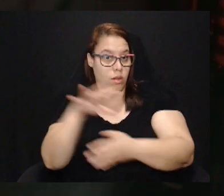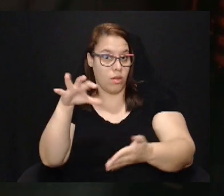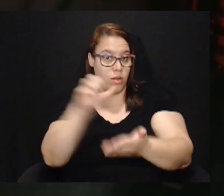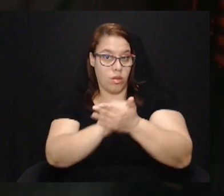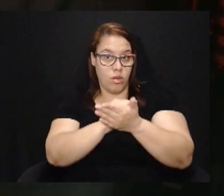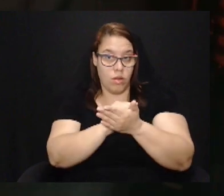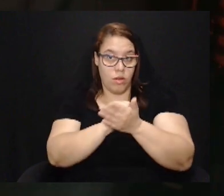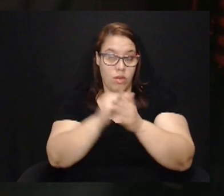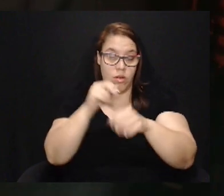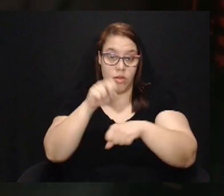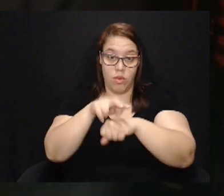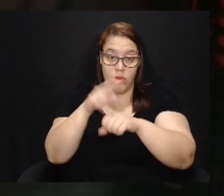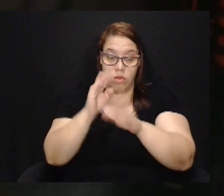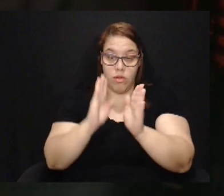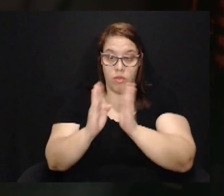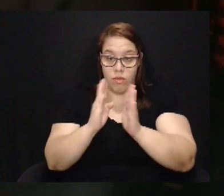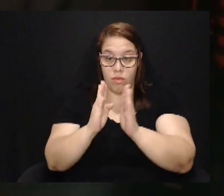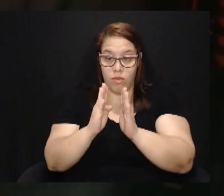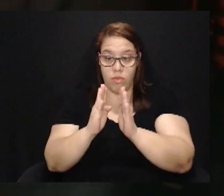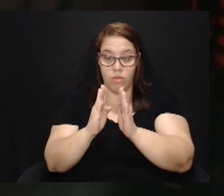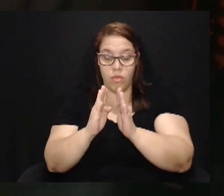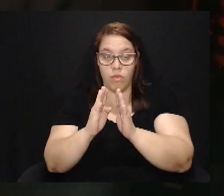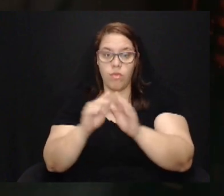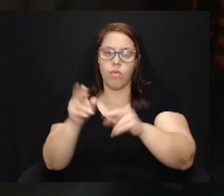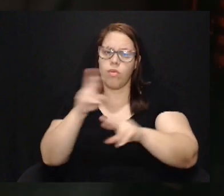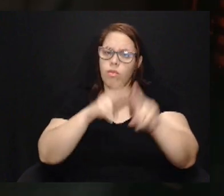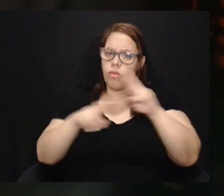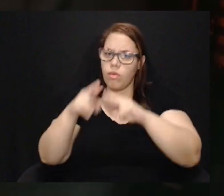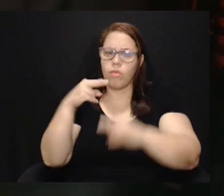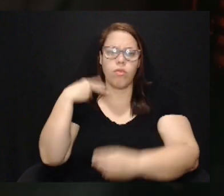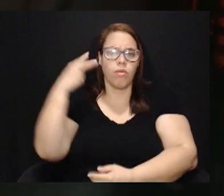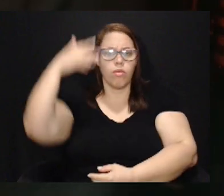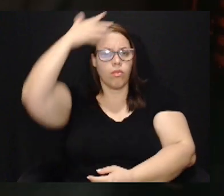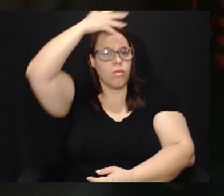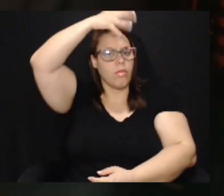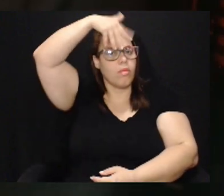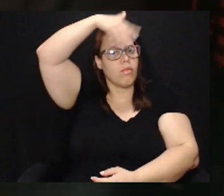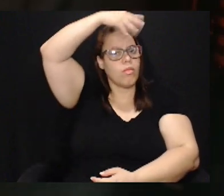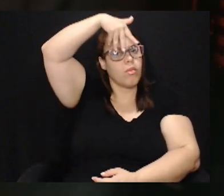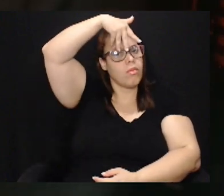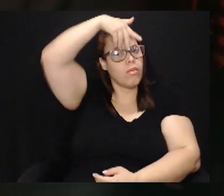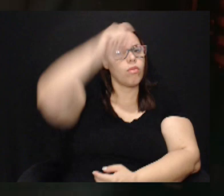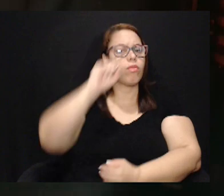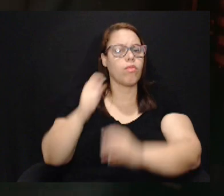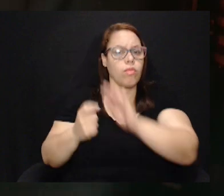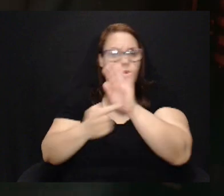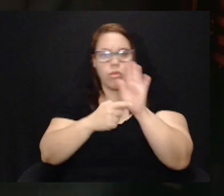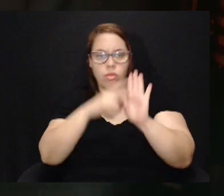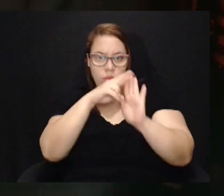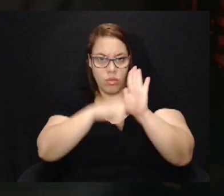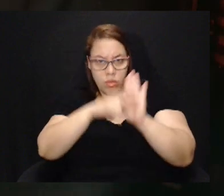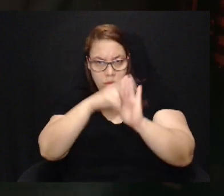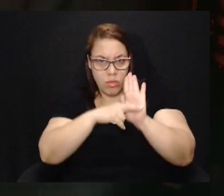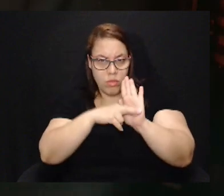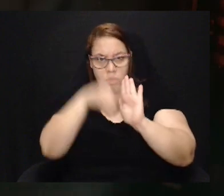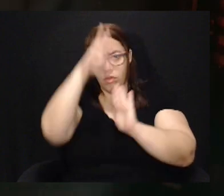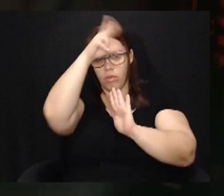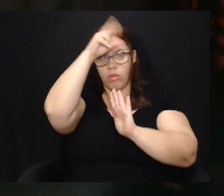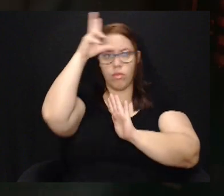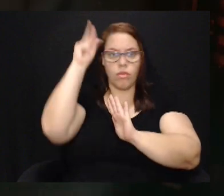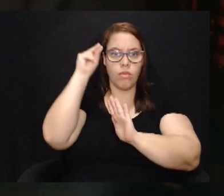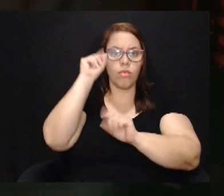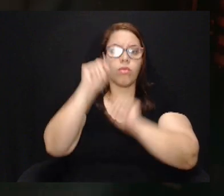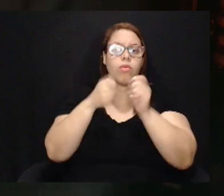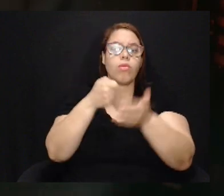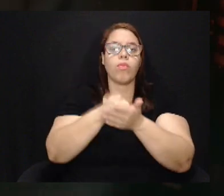reserva. Ainda na área da fiscalização, o vereador Rodrigo da Farmadic apresentou requerimento à Prefeitura de Campinas, cobrando